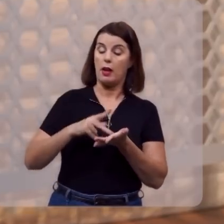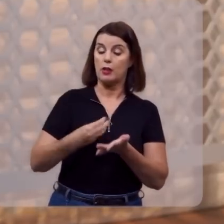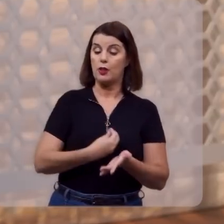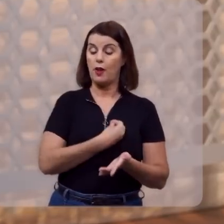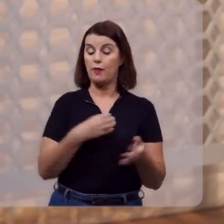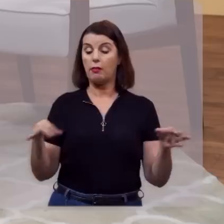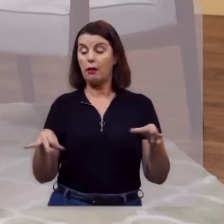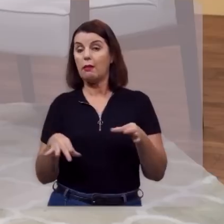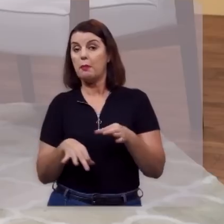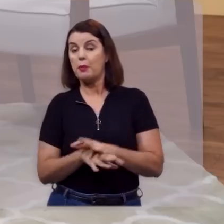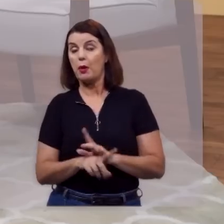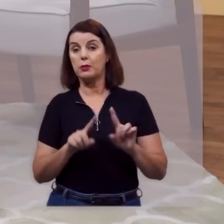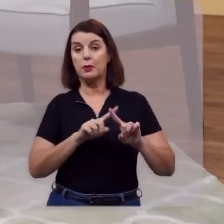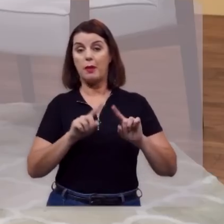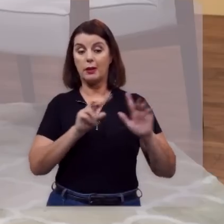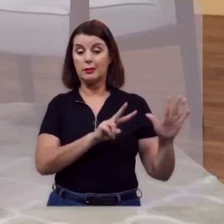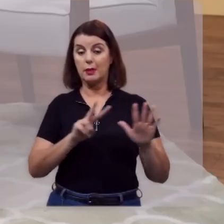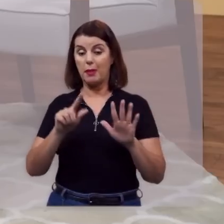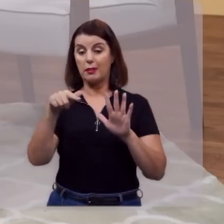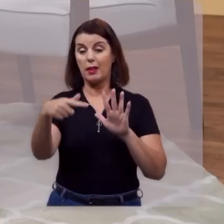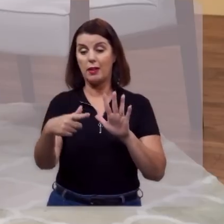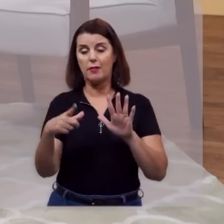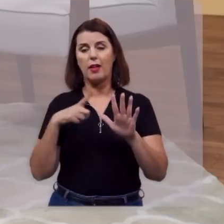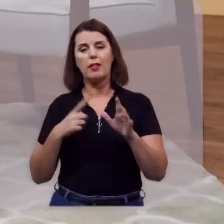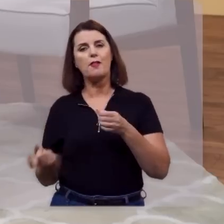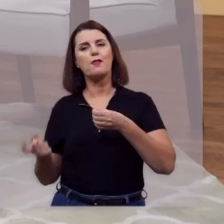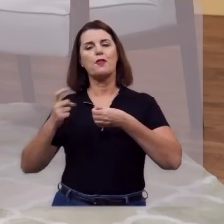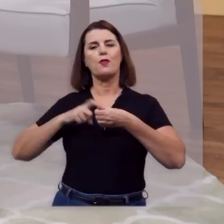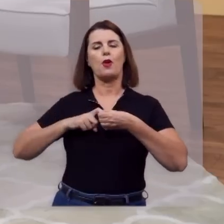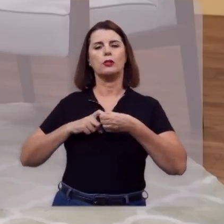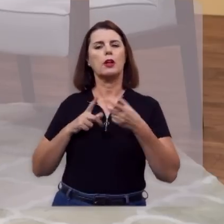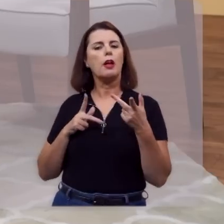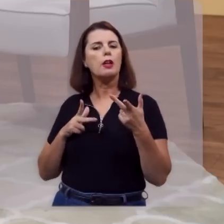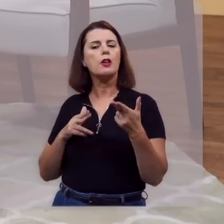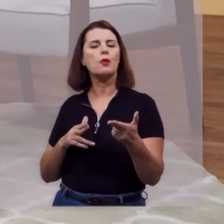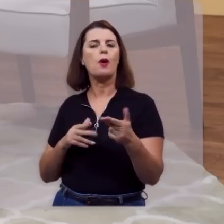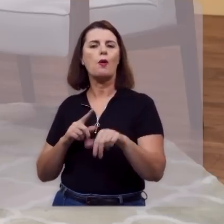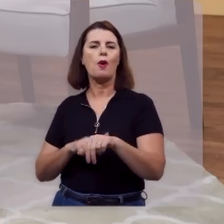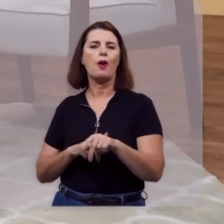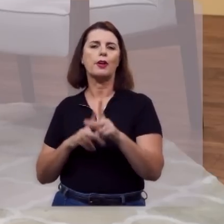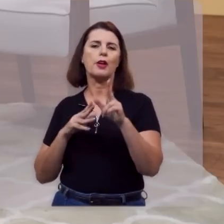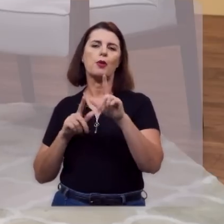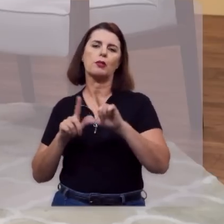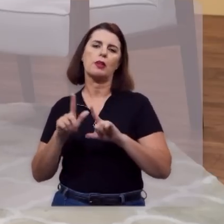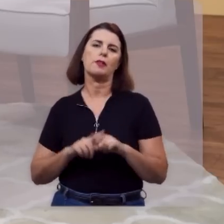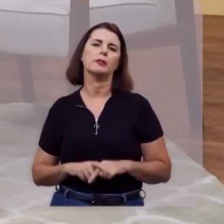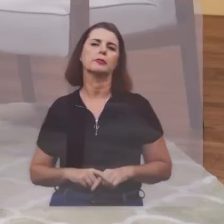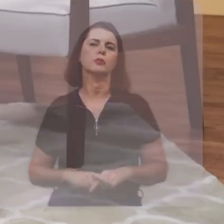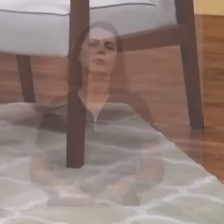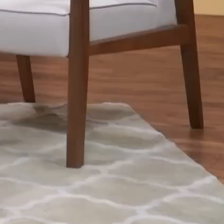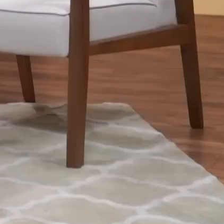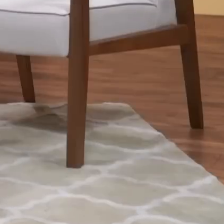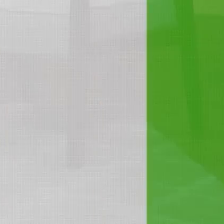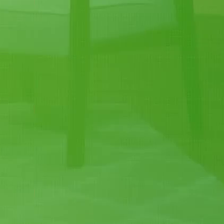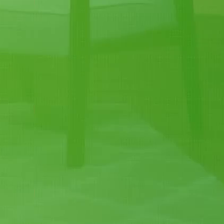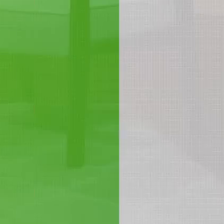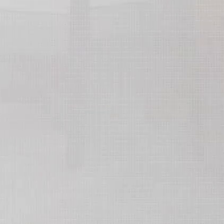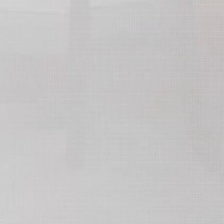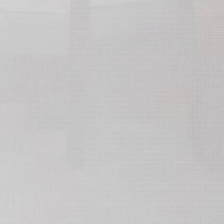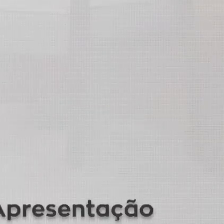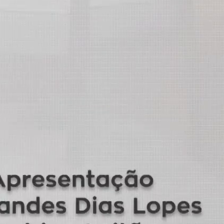Vida vai ficando por aqui, mas semana que vem a gente está de volta no mesmo horário e no mesmo canal.